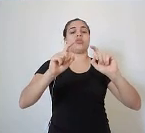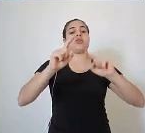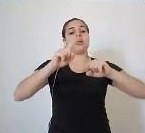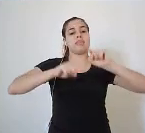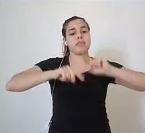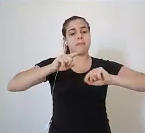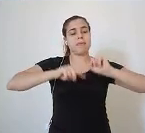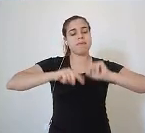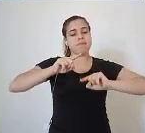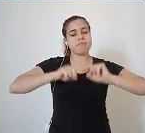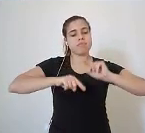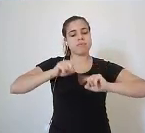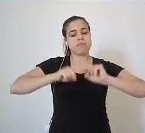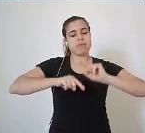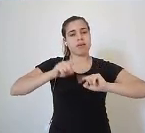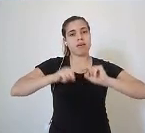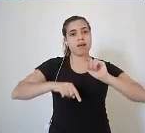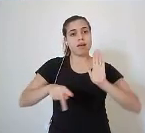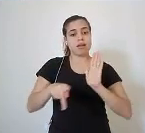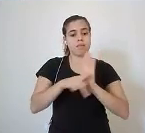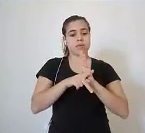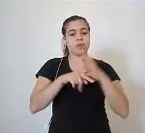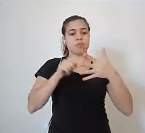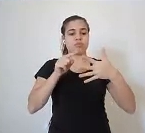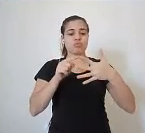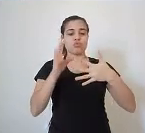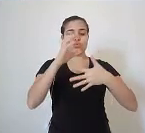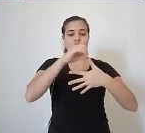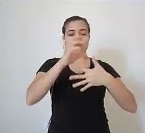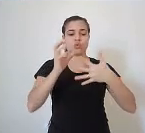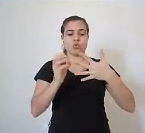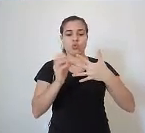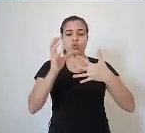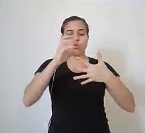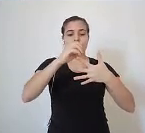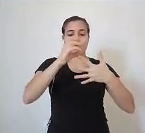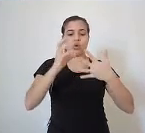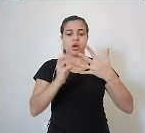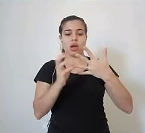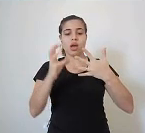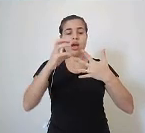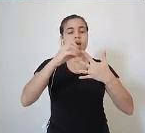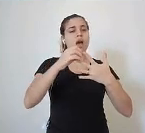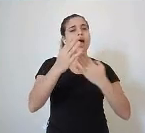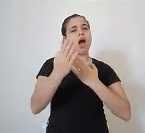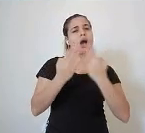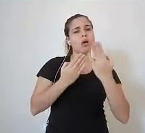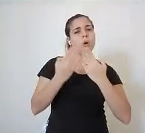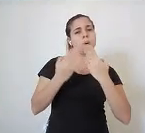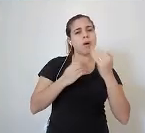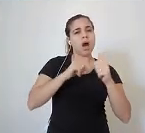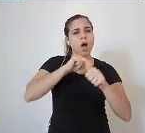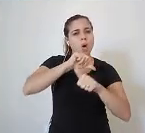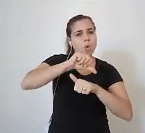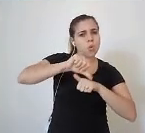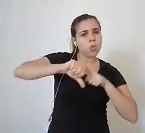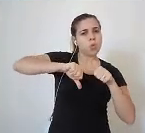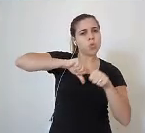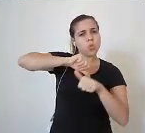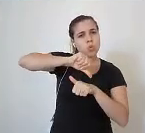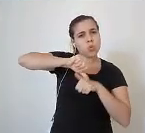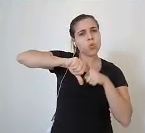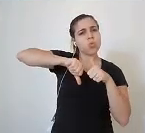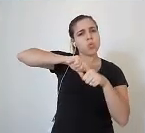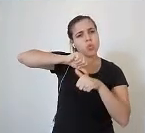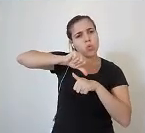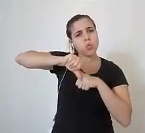A partir de um processo de fragmentação da matéria orgânica realizado pelos decompositores,